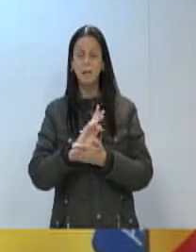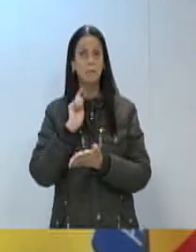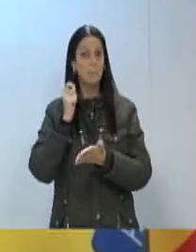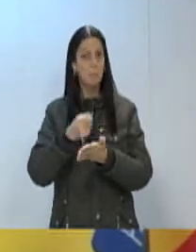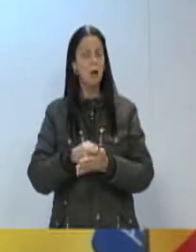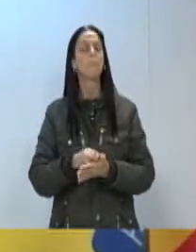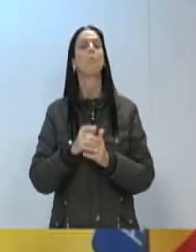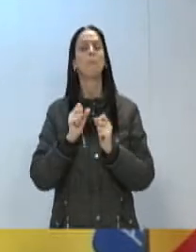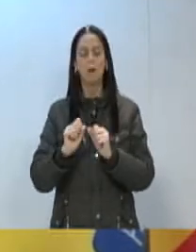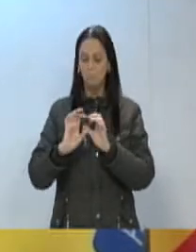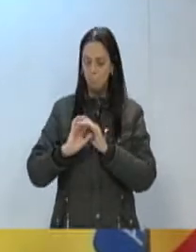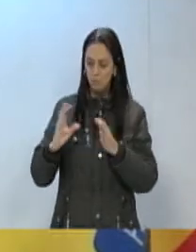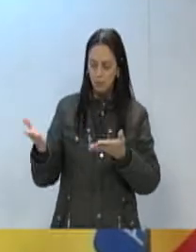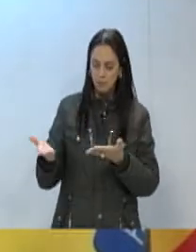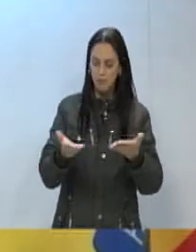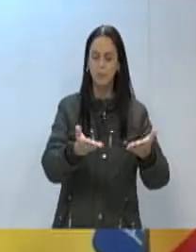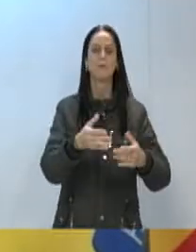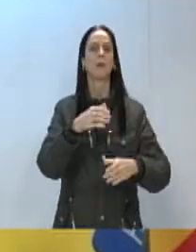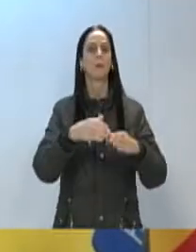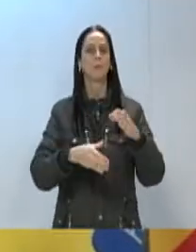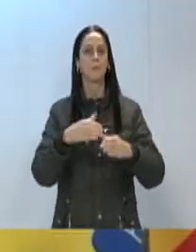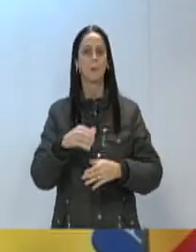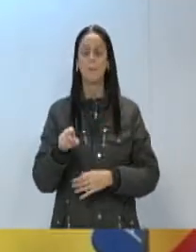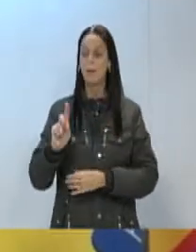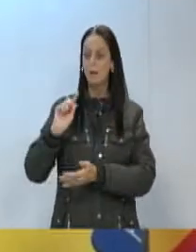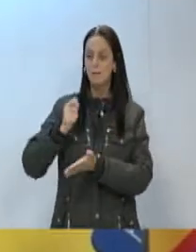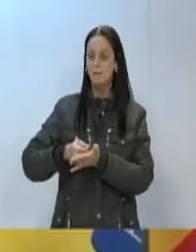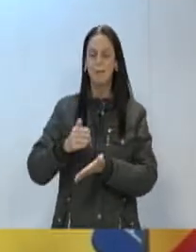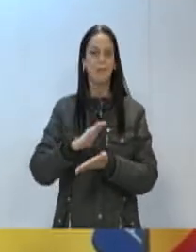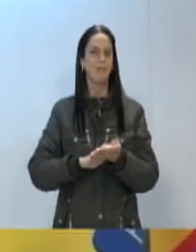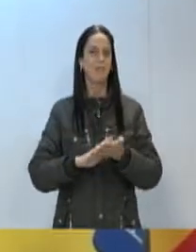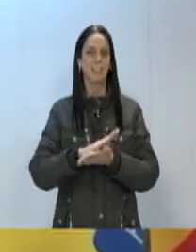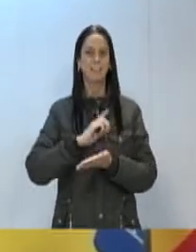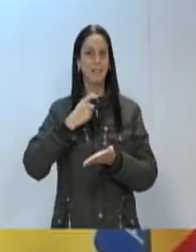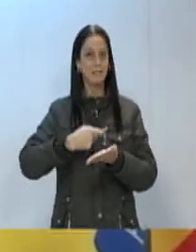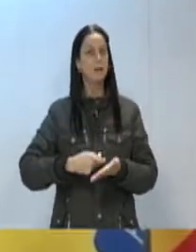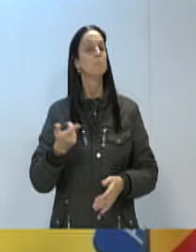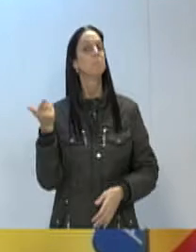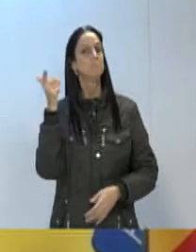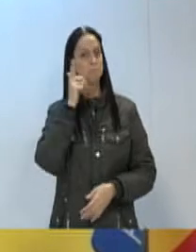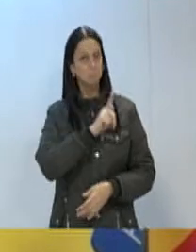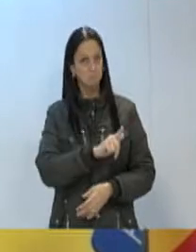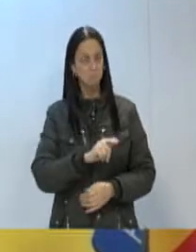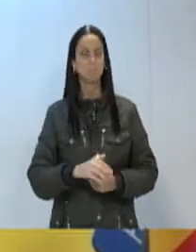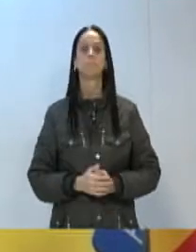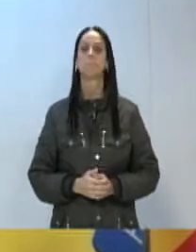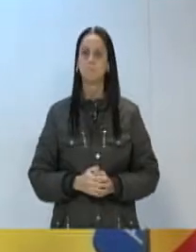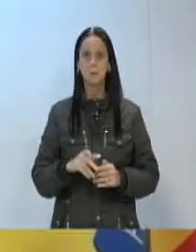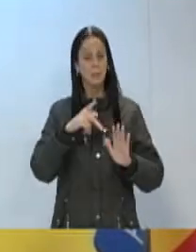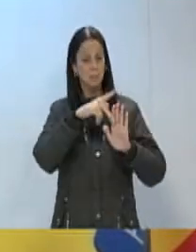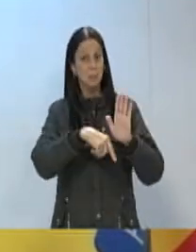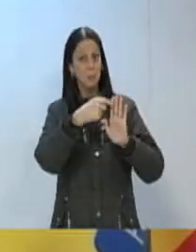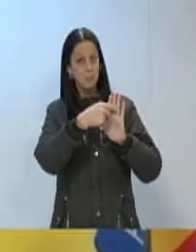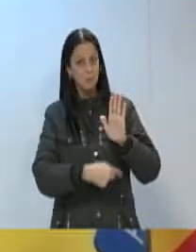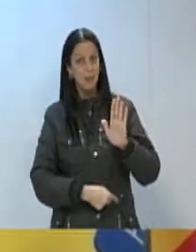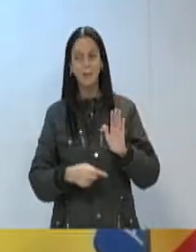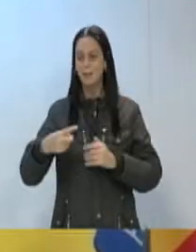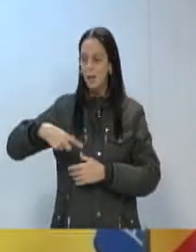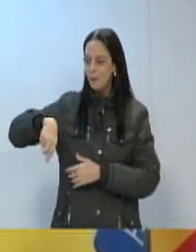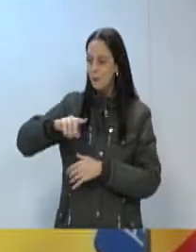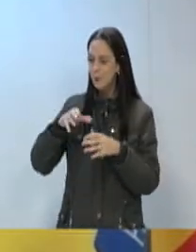participar de um concurso público E terá isenção dessa taxa e nós conseguimos procure esse projeto conseguimos a aprovação